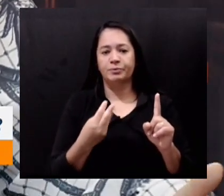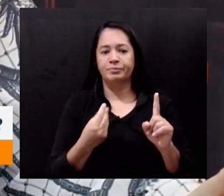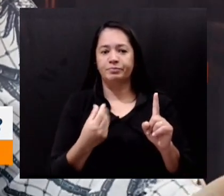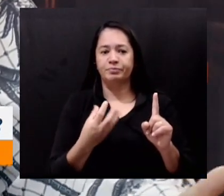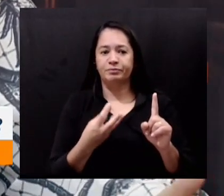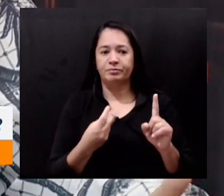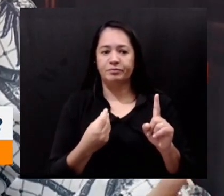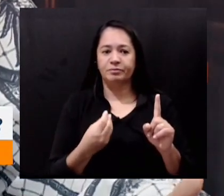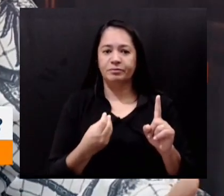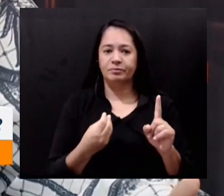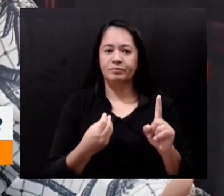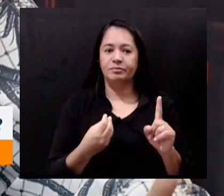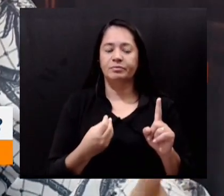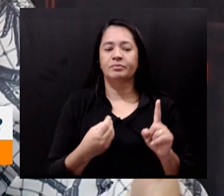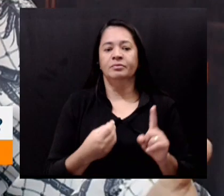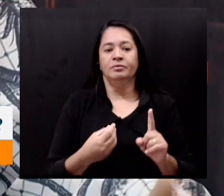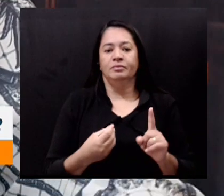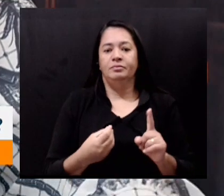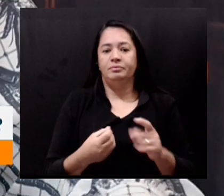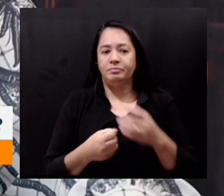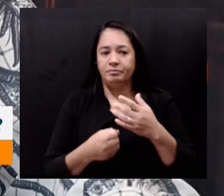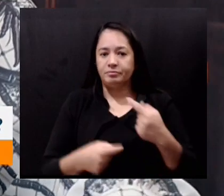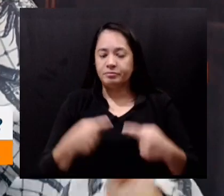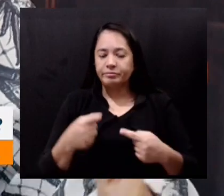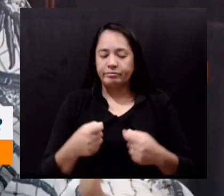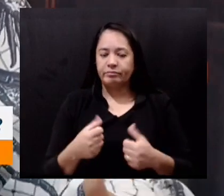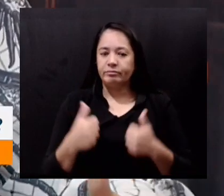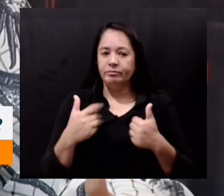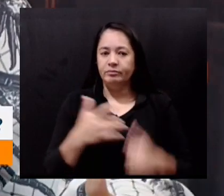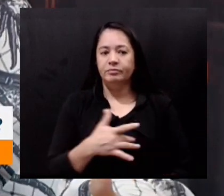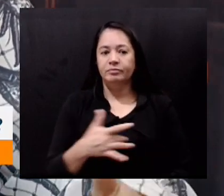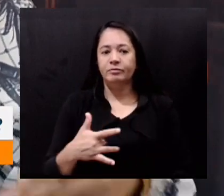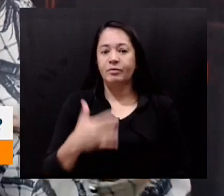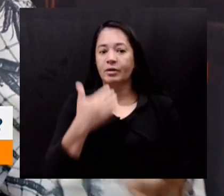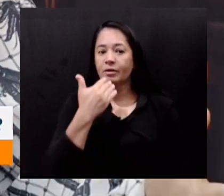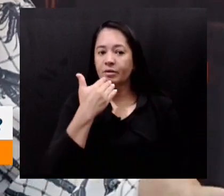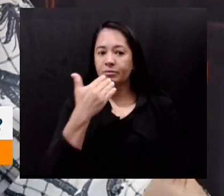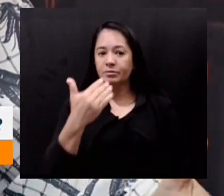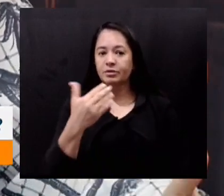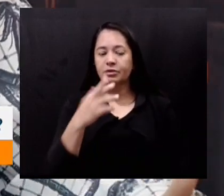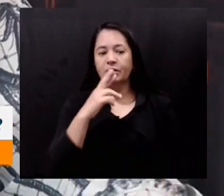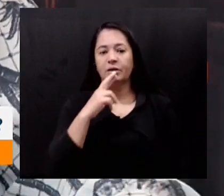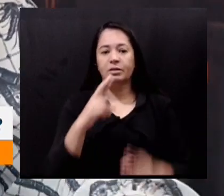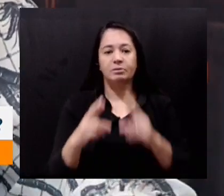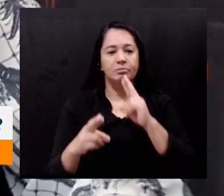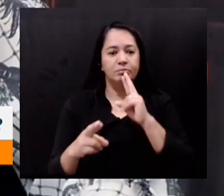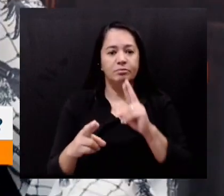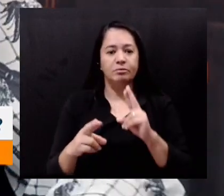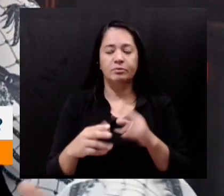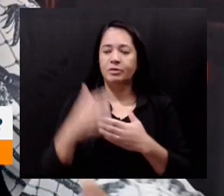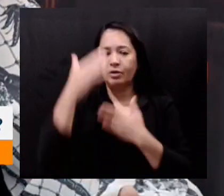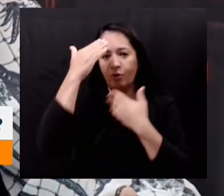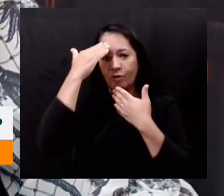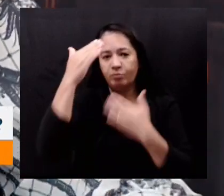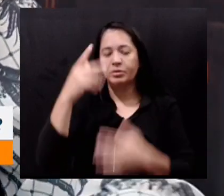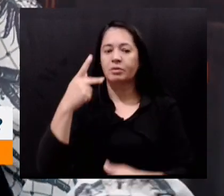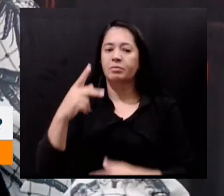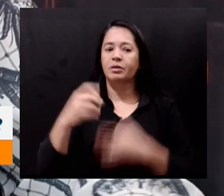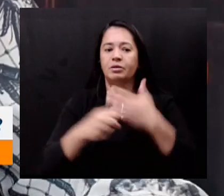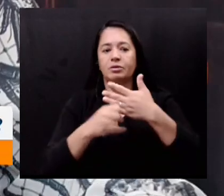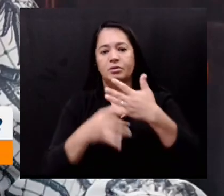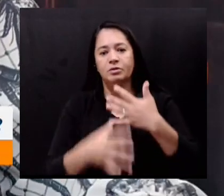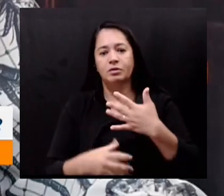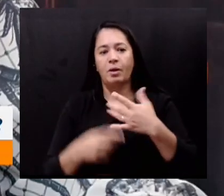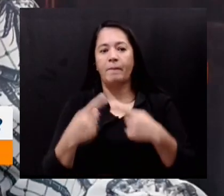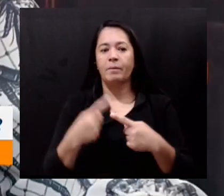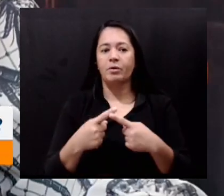comentamos ali uma discussão agradável, nós pedimos pra respondemos, né: "Muito obrigado pelo seu comentário, porque realmente ali